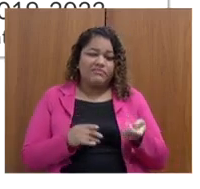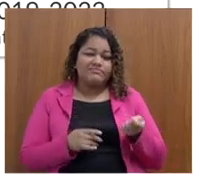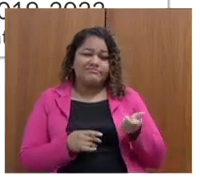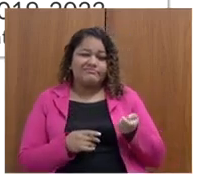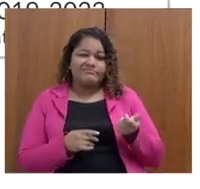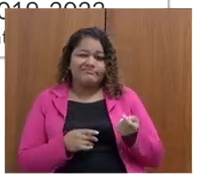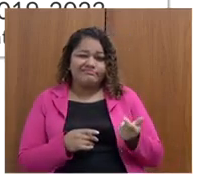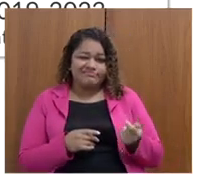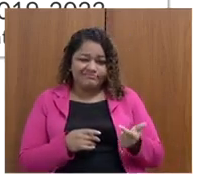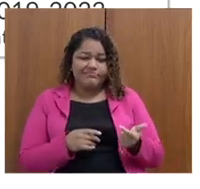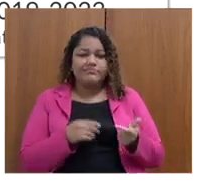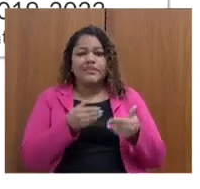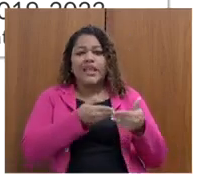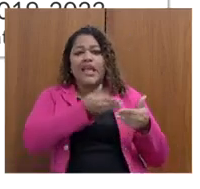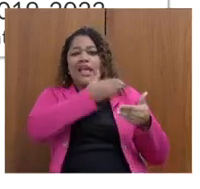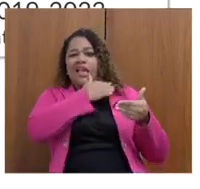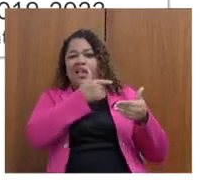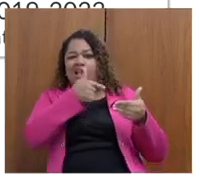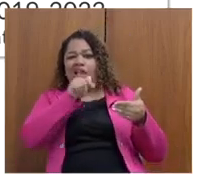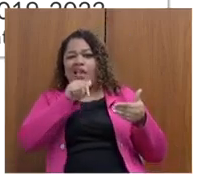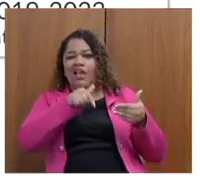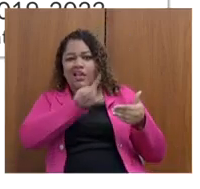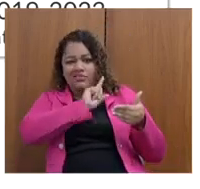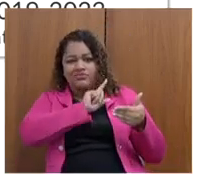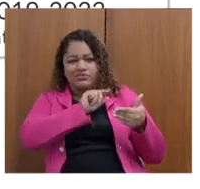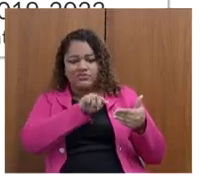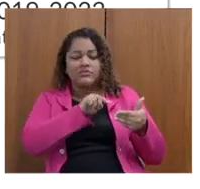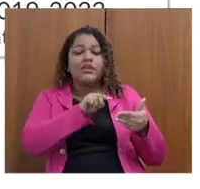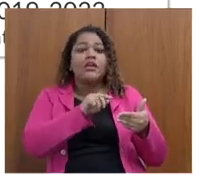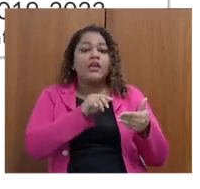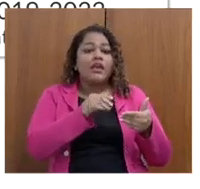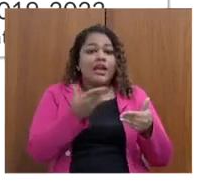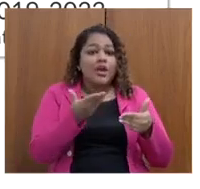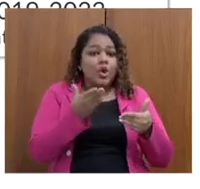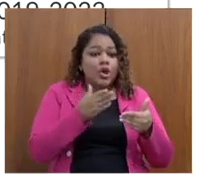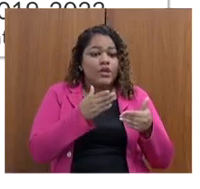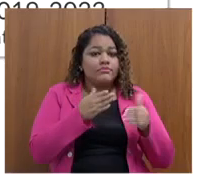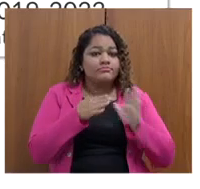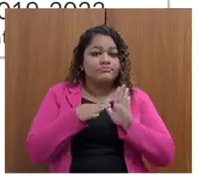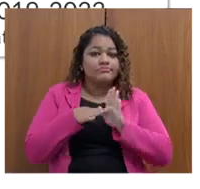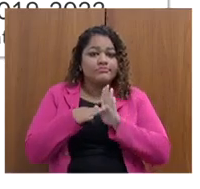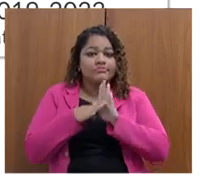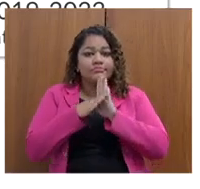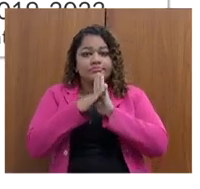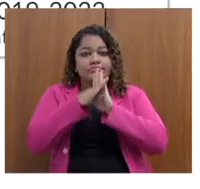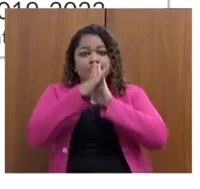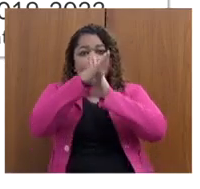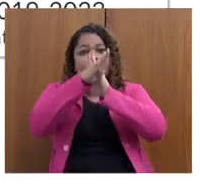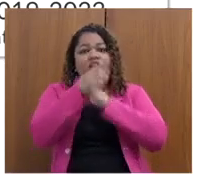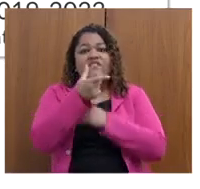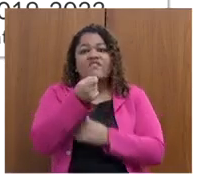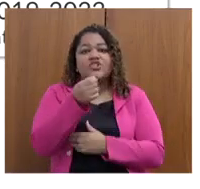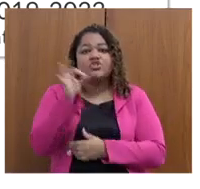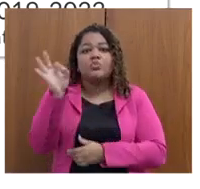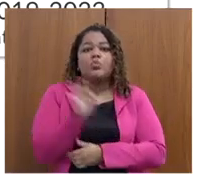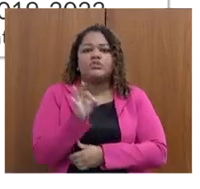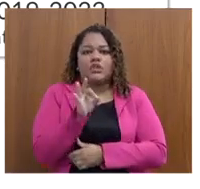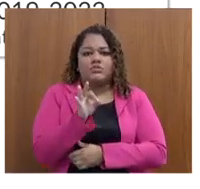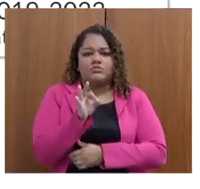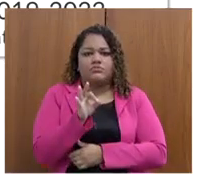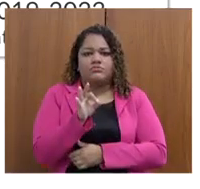antes do governador Romeu Zema nós conseguimos avançar 20% só